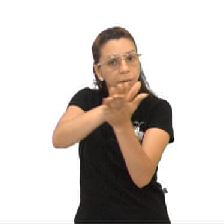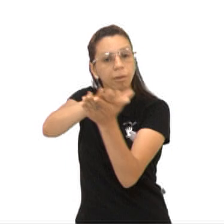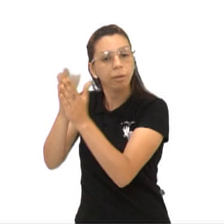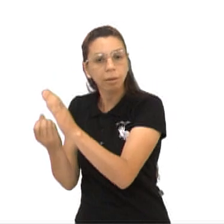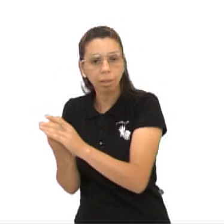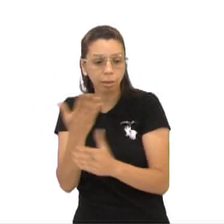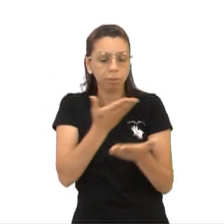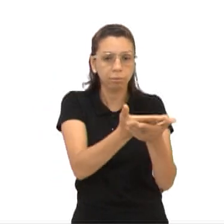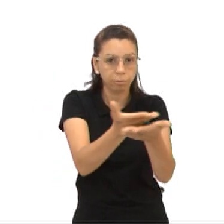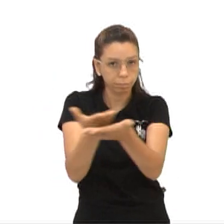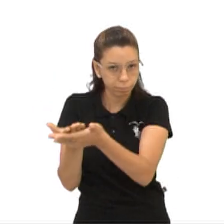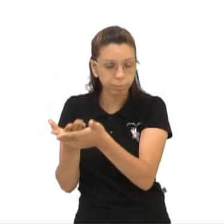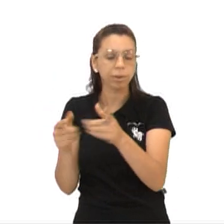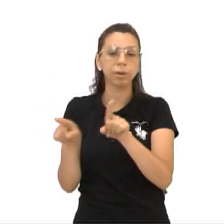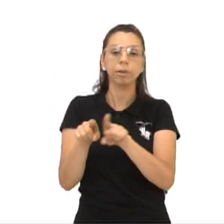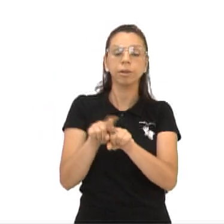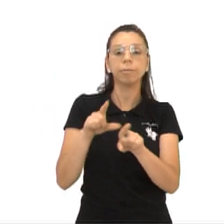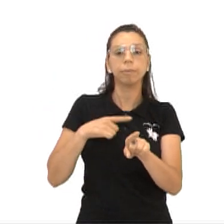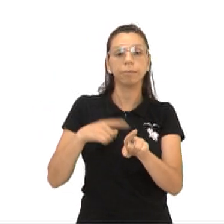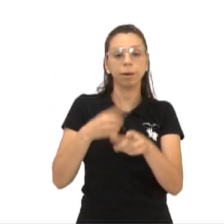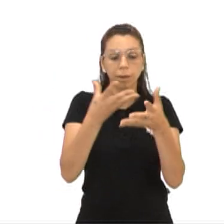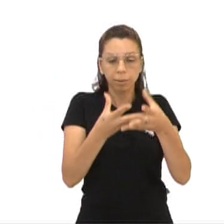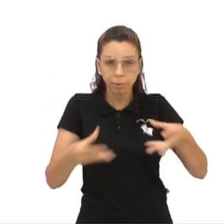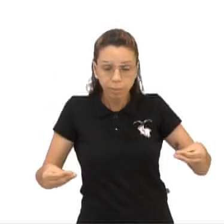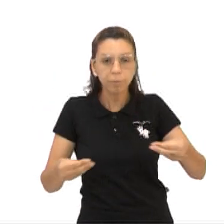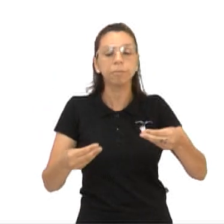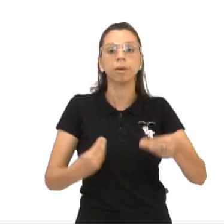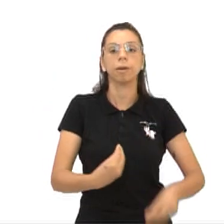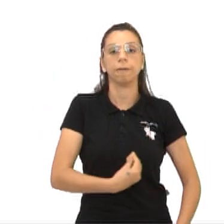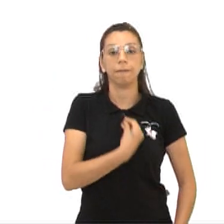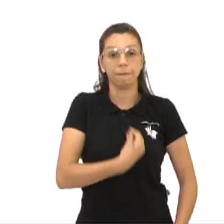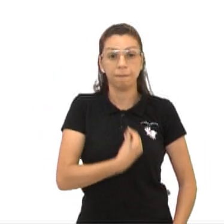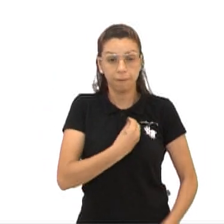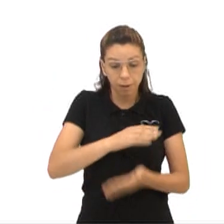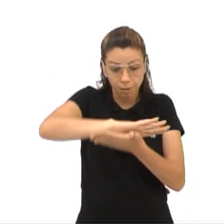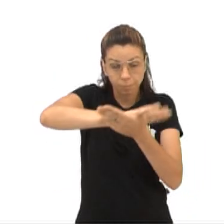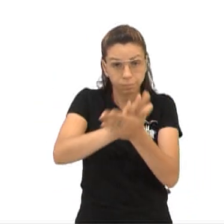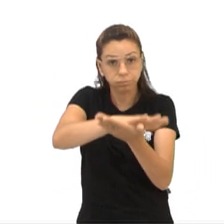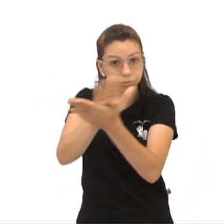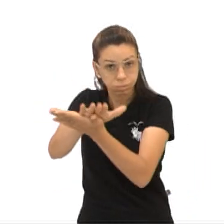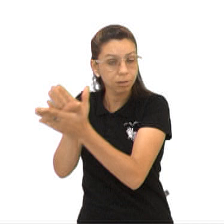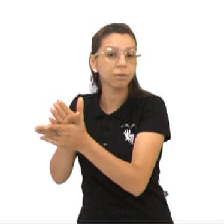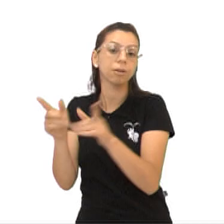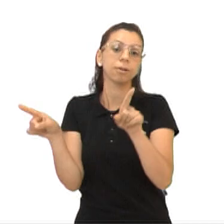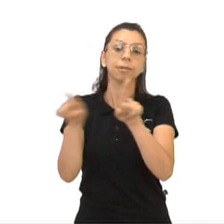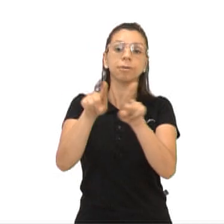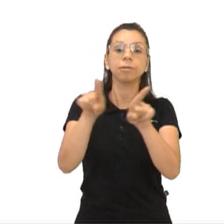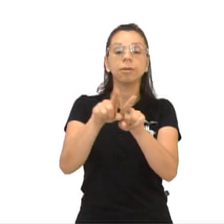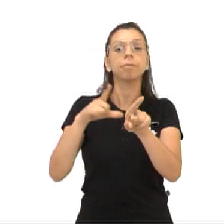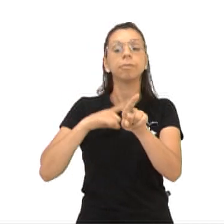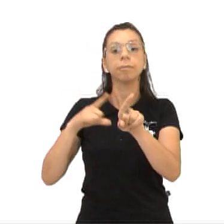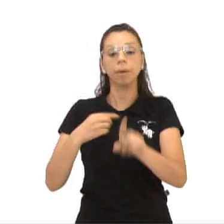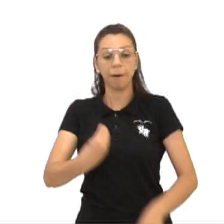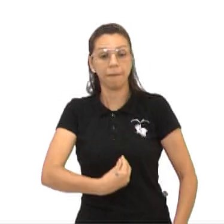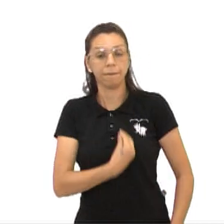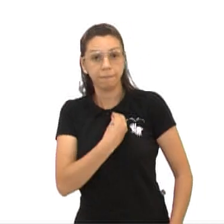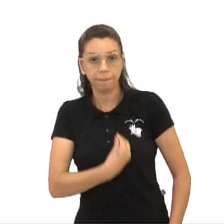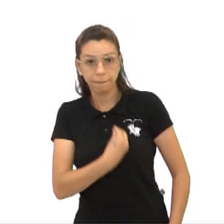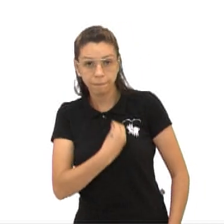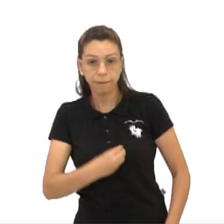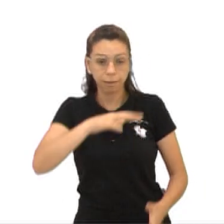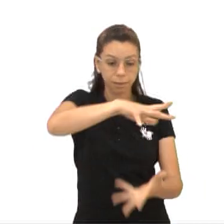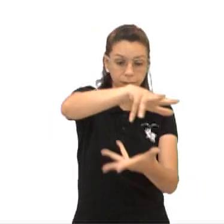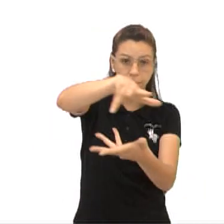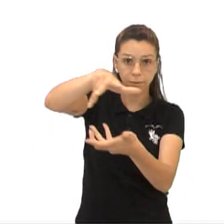ecossistemas, o desaparecimento de espécies e a questão da habitabilidade do